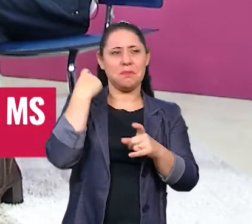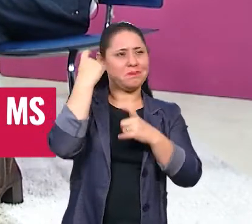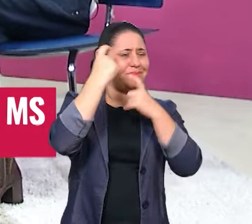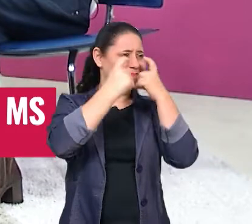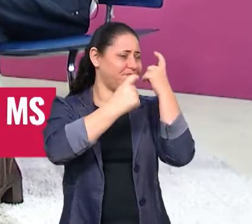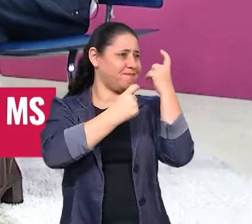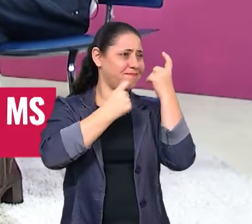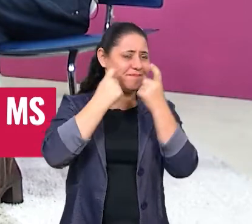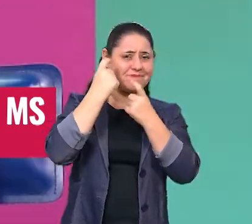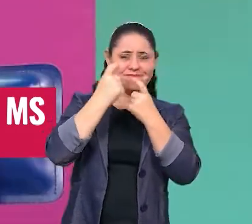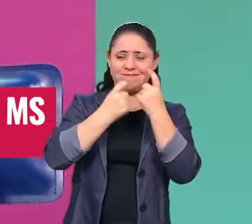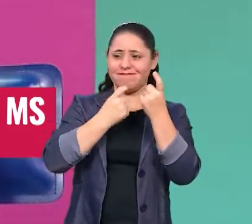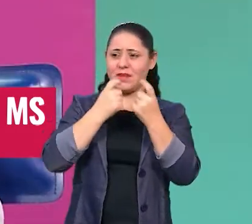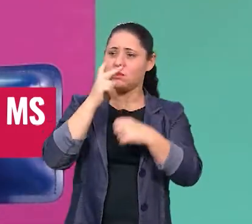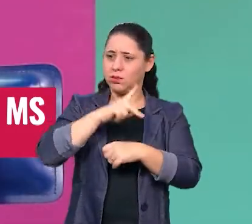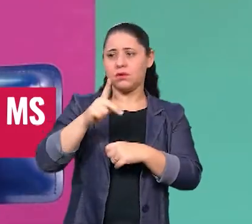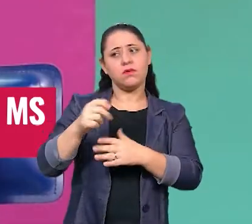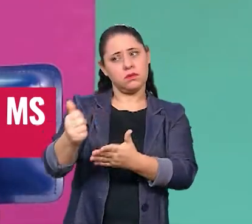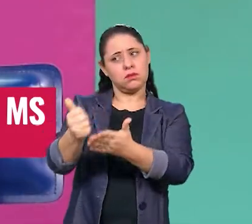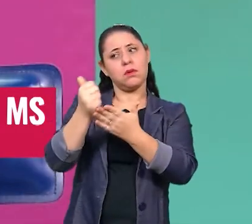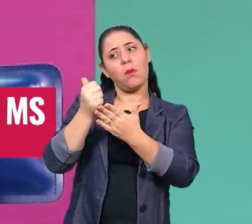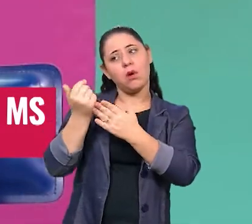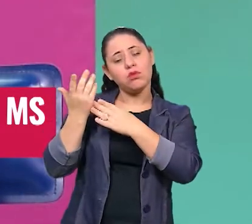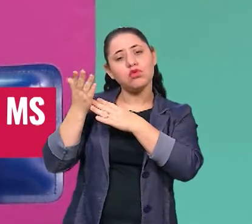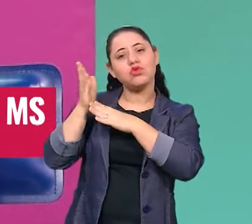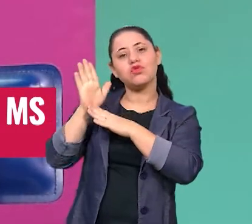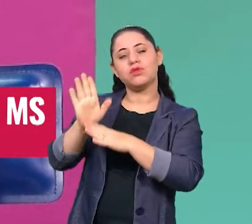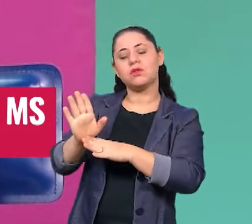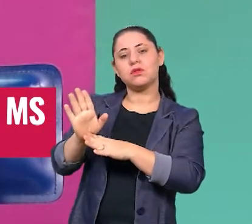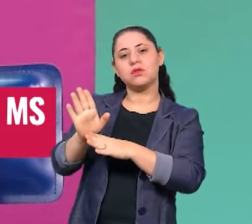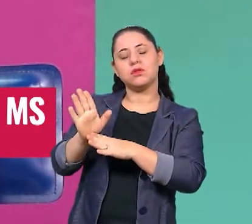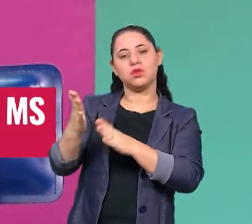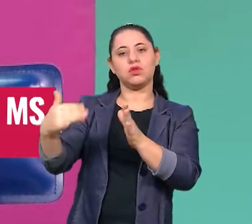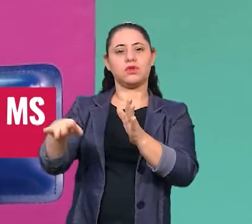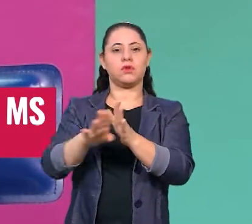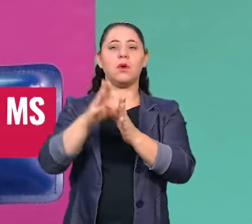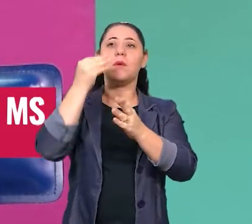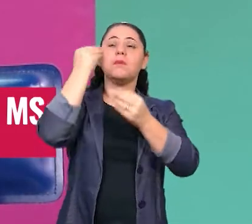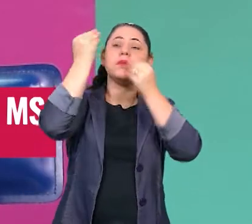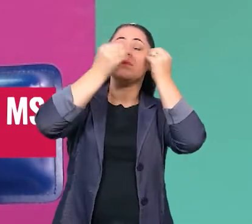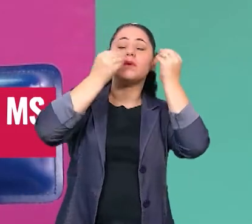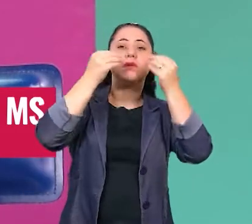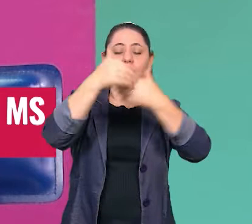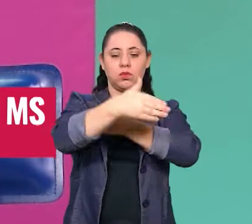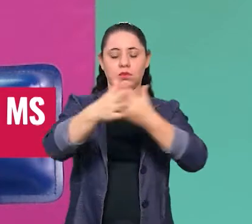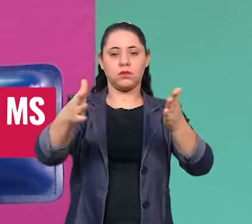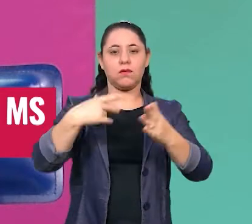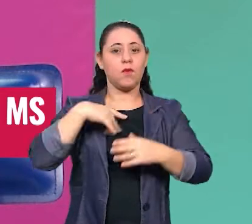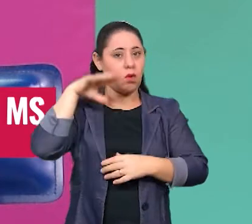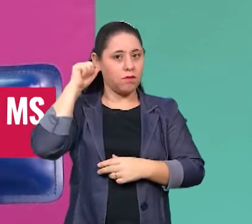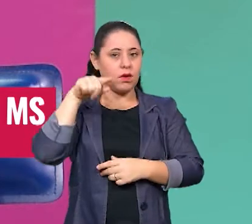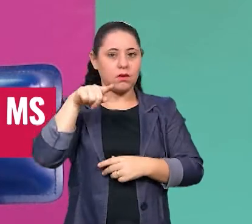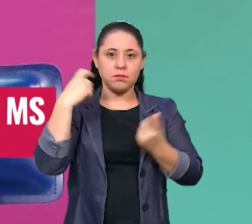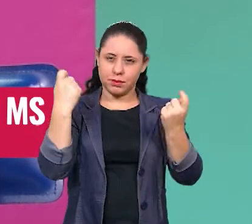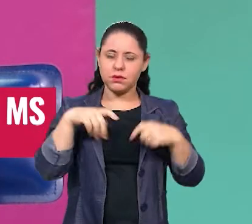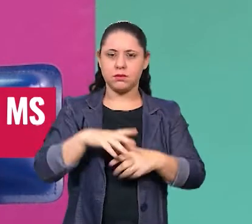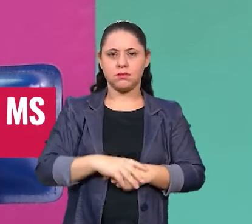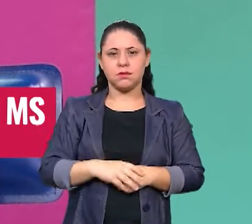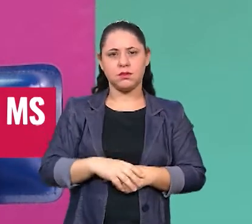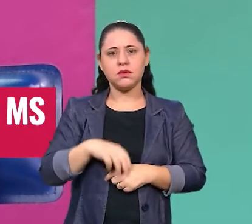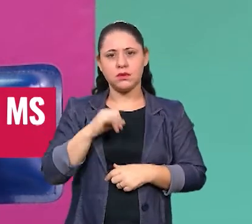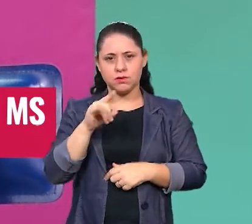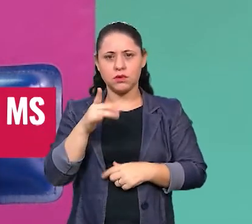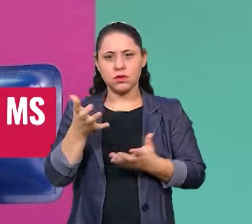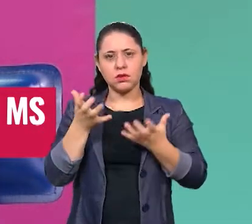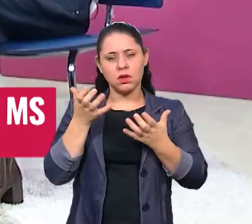trazer, mas assim, eu te ajudo. Aí quando chegou no camarim, eles me ouviram assim, eu falei, olha, se precisar, ele falou, olha, se vocês quiserem ajudar, pode ajudar, mas